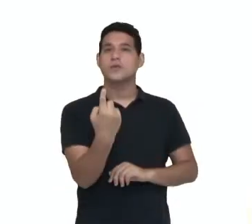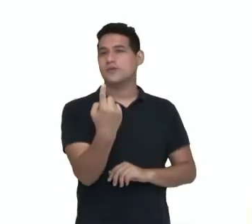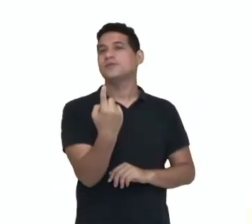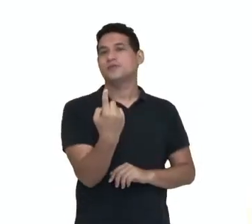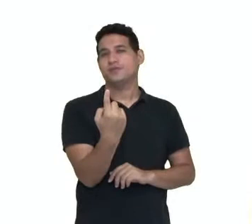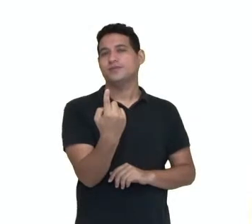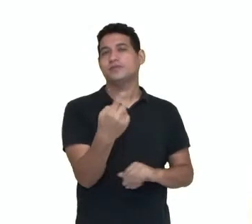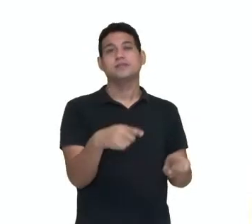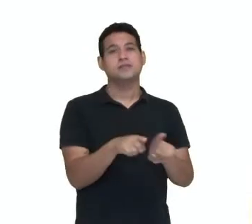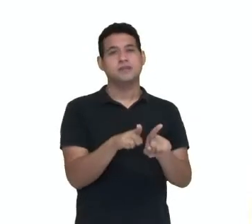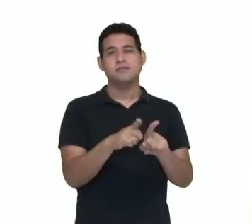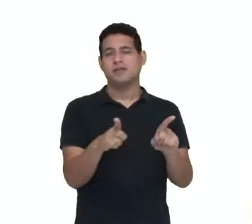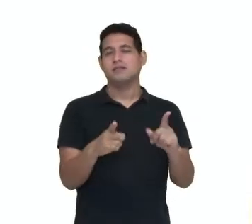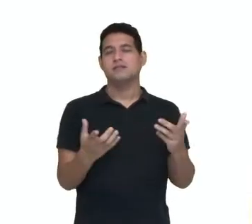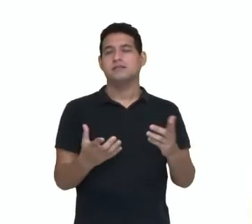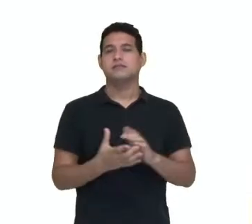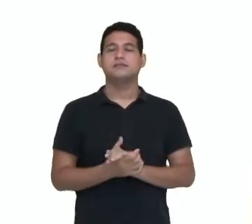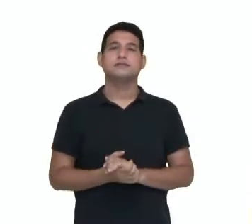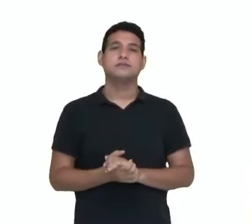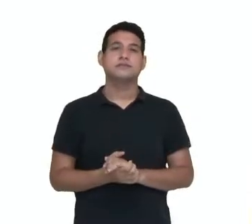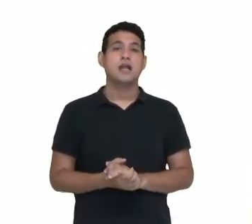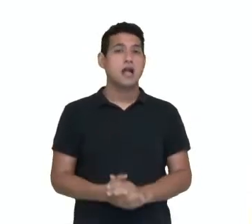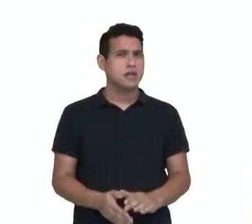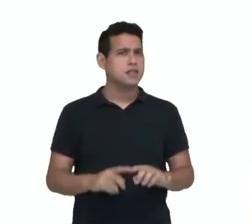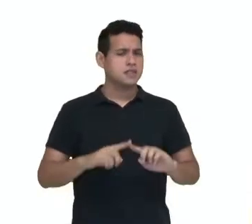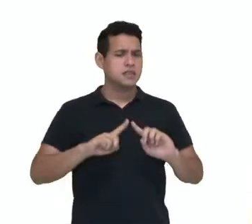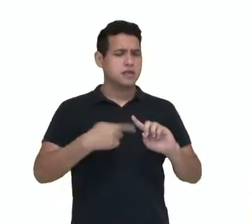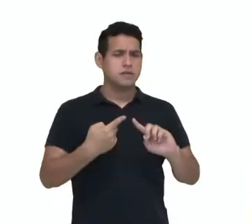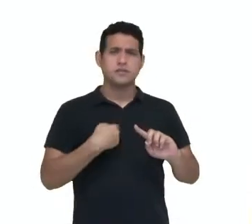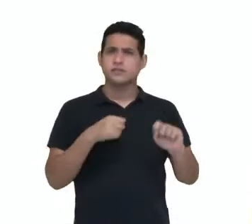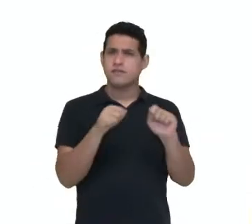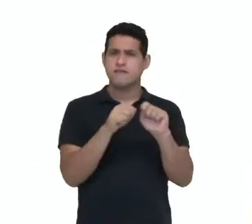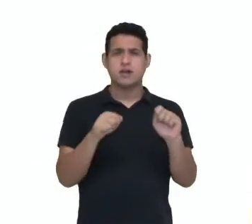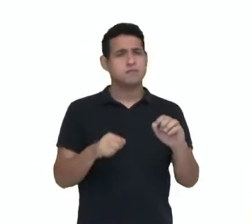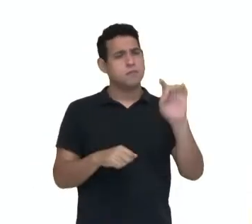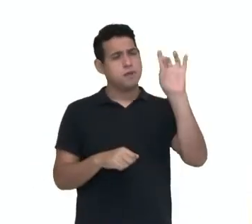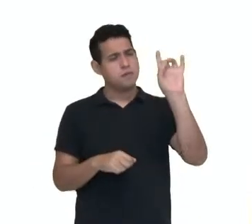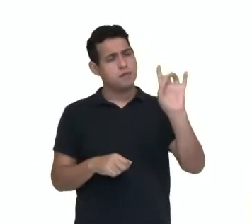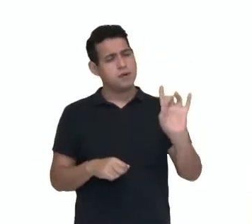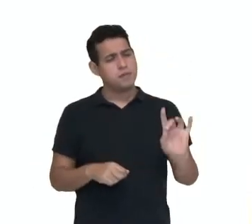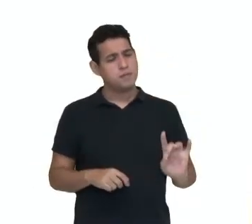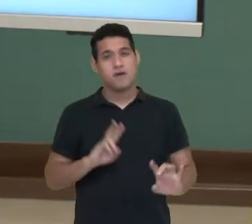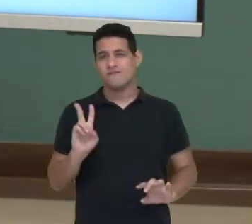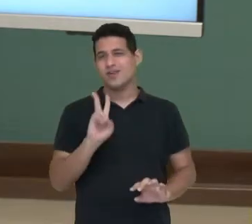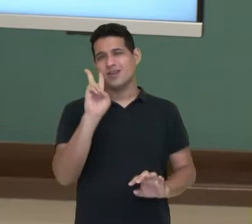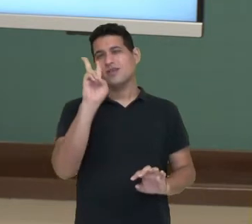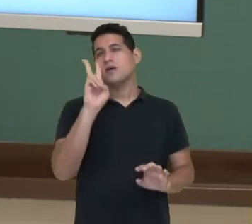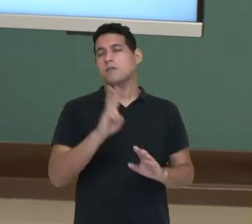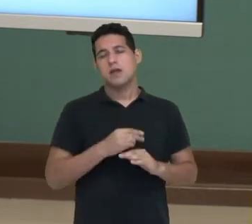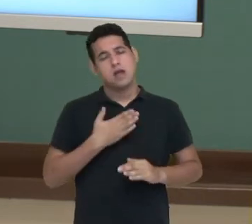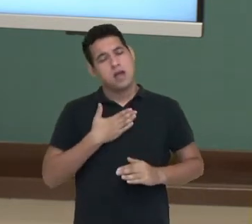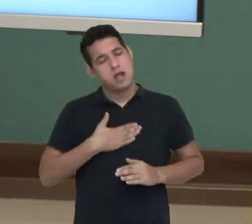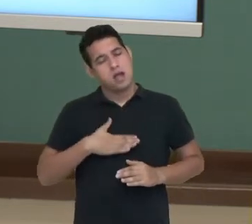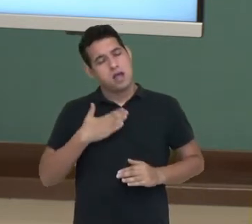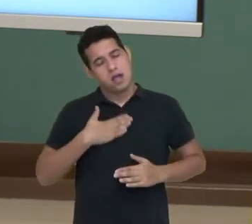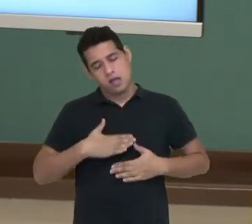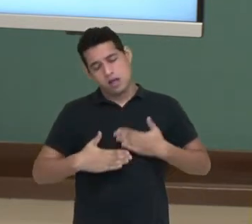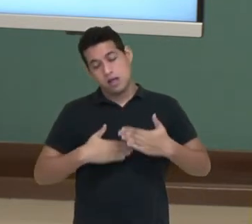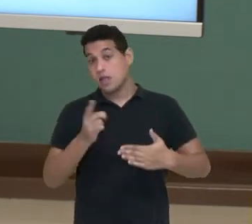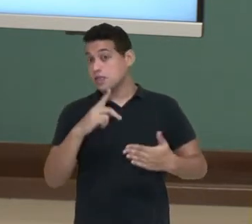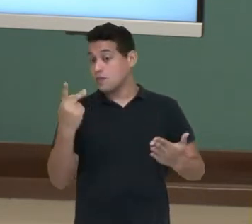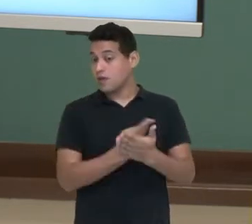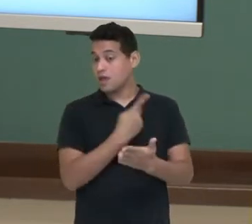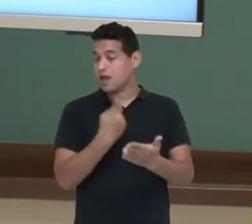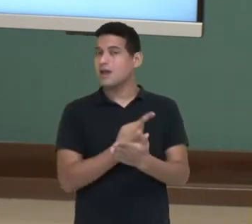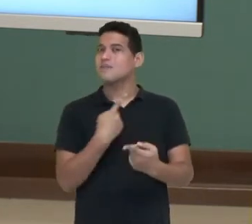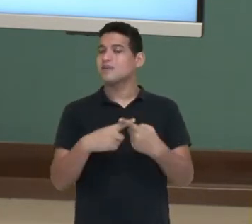ali como imagem, tá bom? E assim a gente faz para cada um dos valores. Bem devagar para não errar, porque são continhas bem